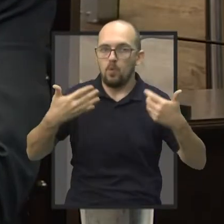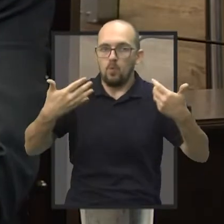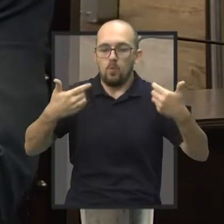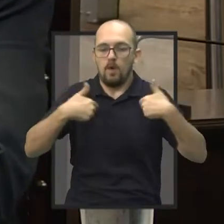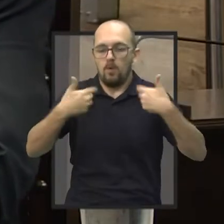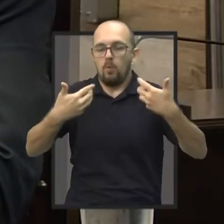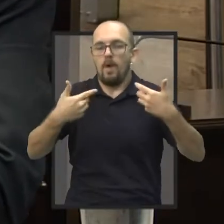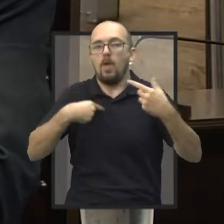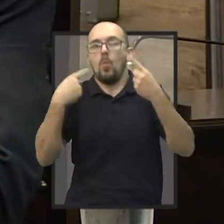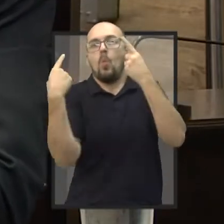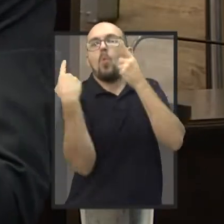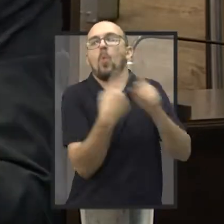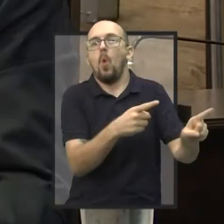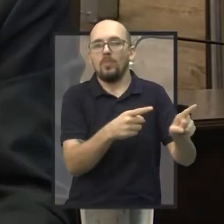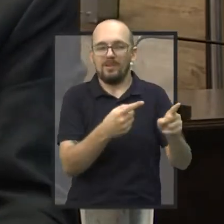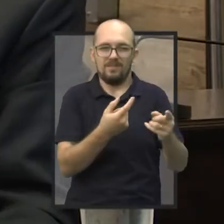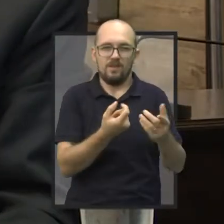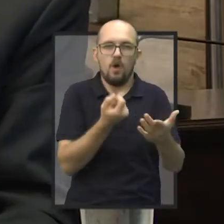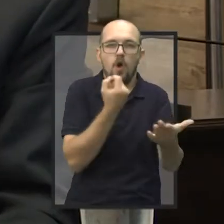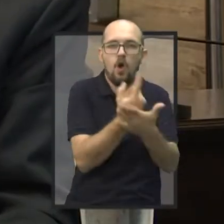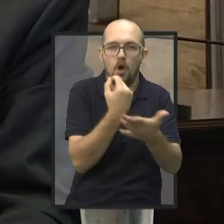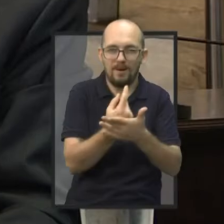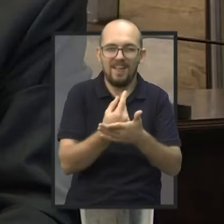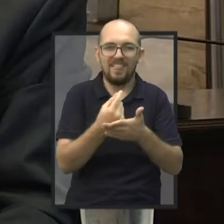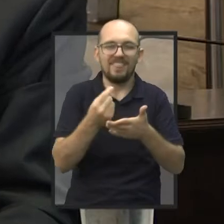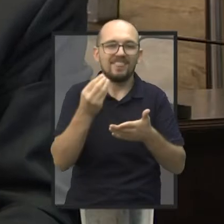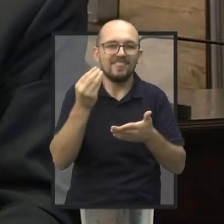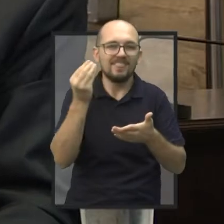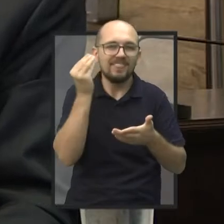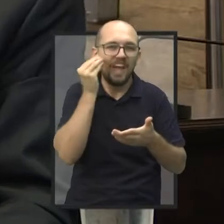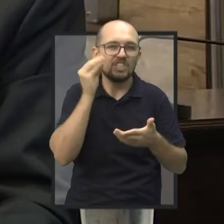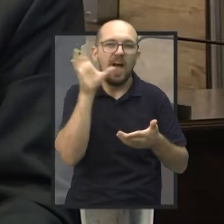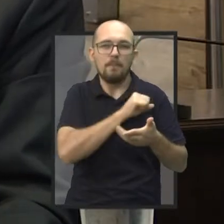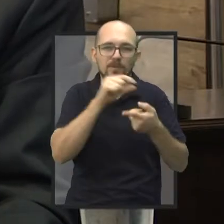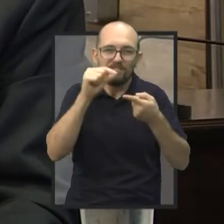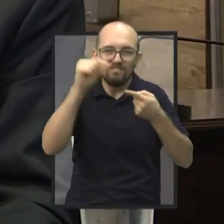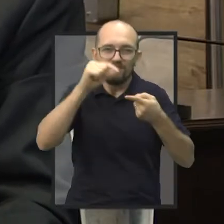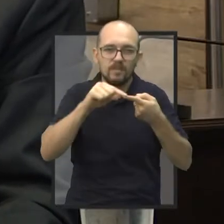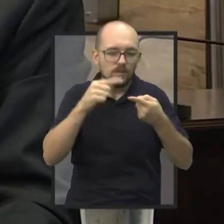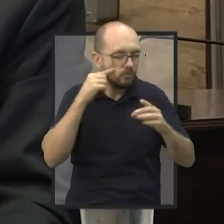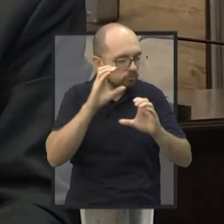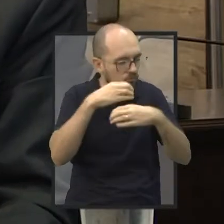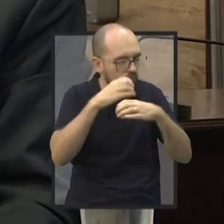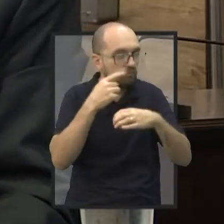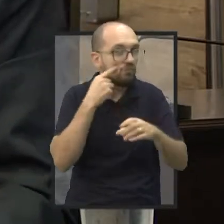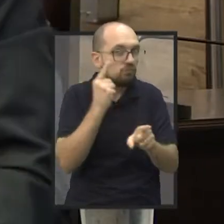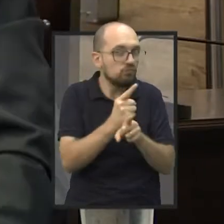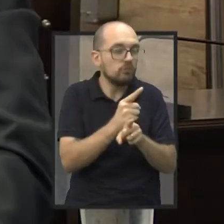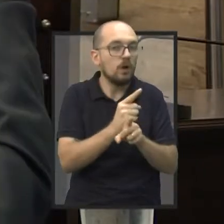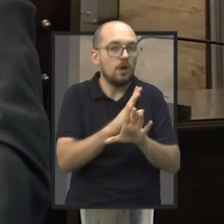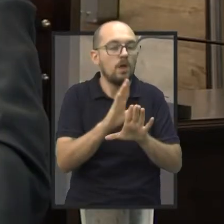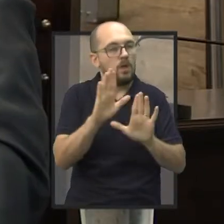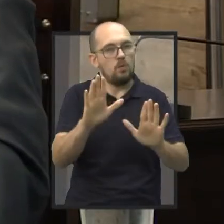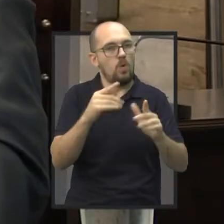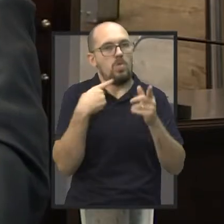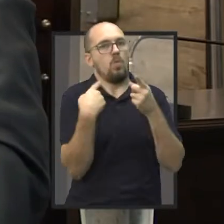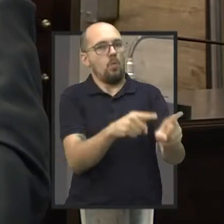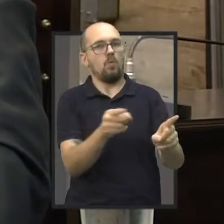ou a compra de testes rápidos, porque eles são fundamentais e faz parte de um dos protocolos